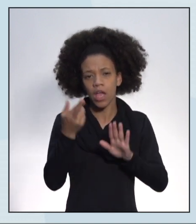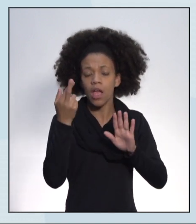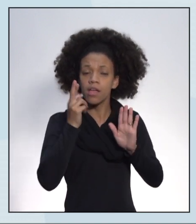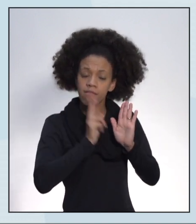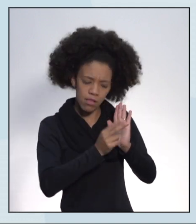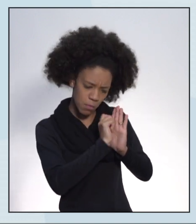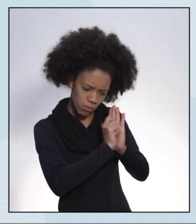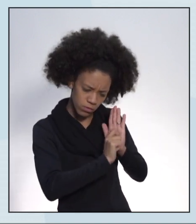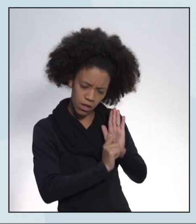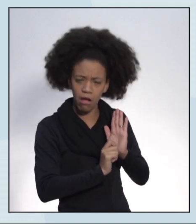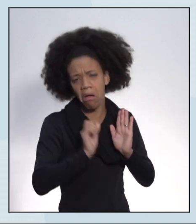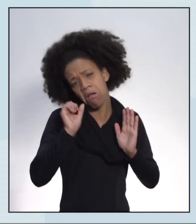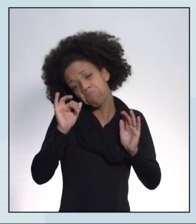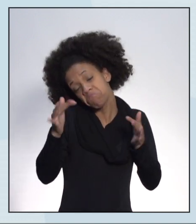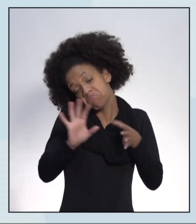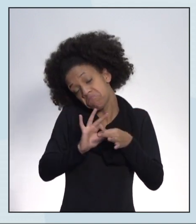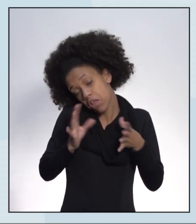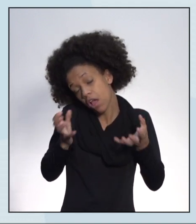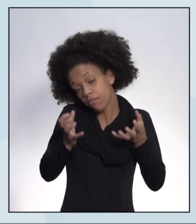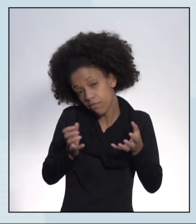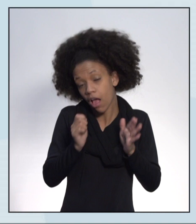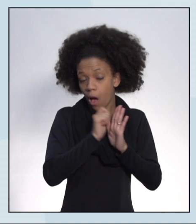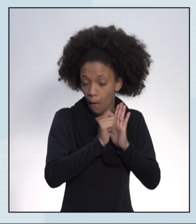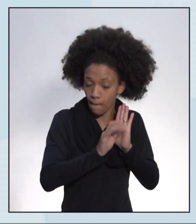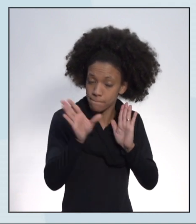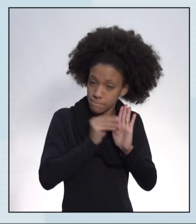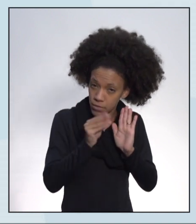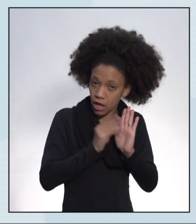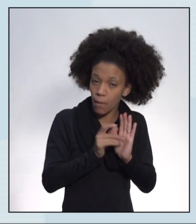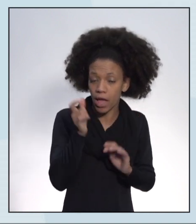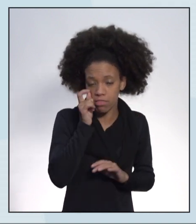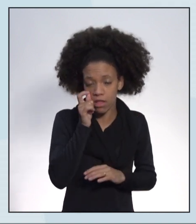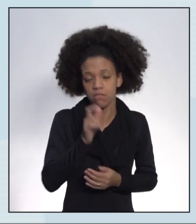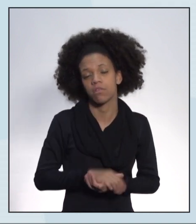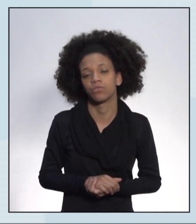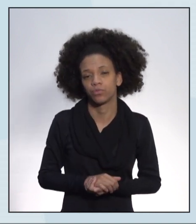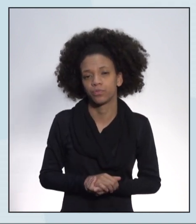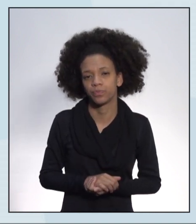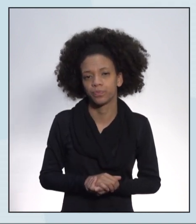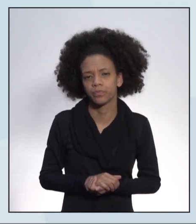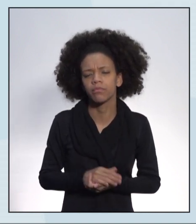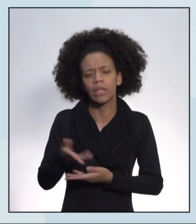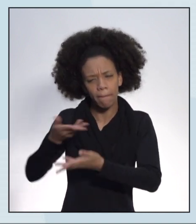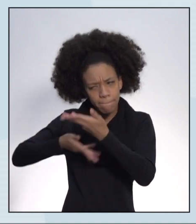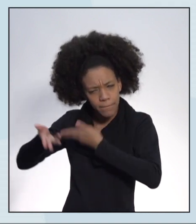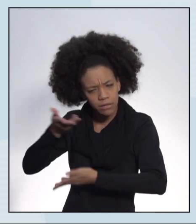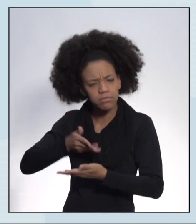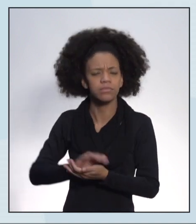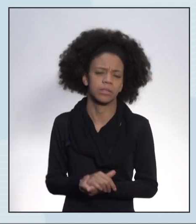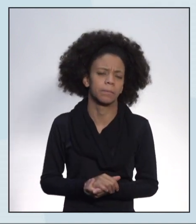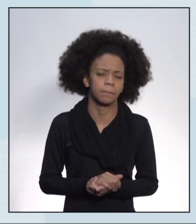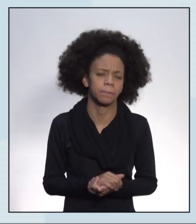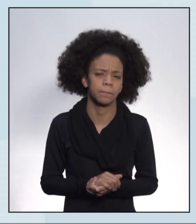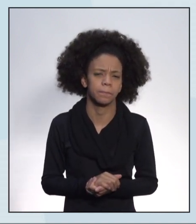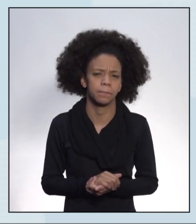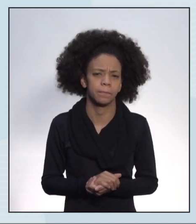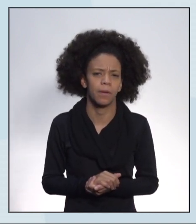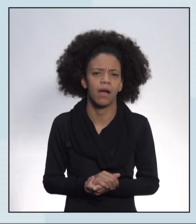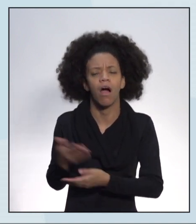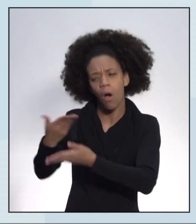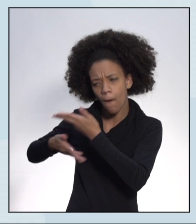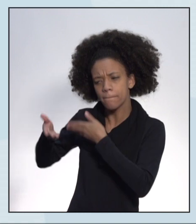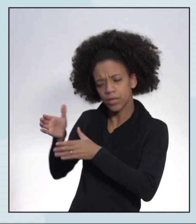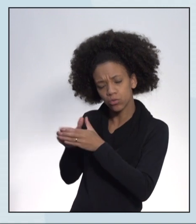Se quiser copiar a pergunta, copie. Vai ser muito interessante você fazer essa relação. E participe, compartilhe sua